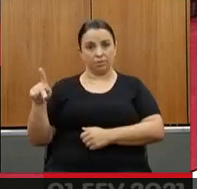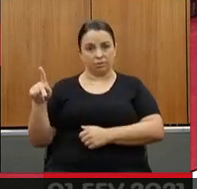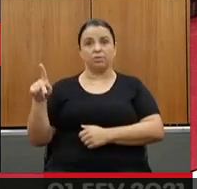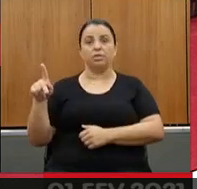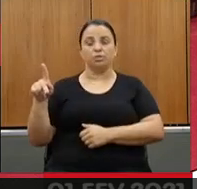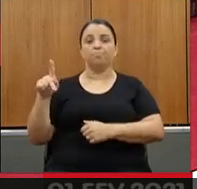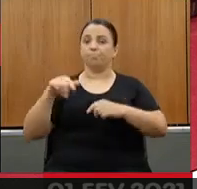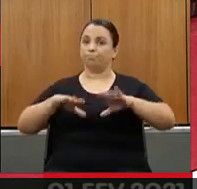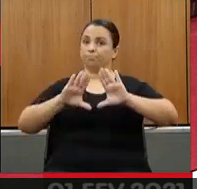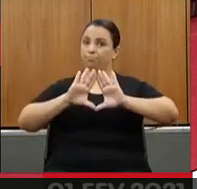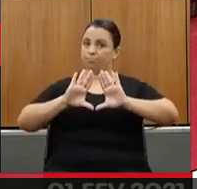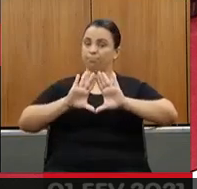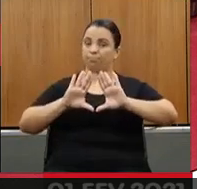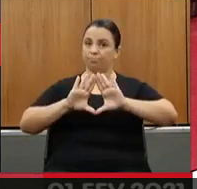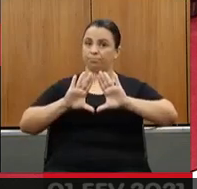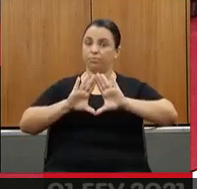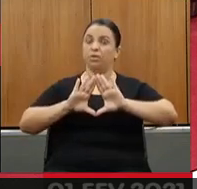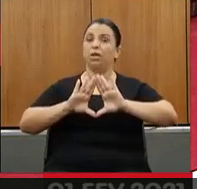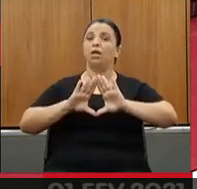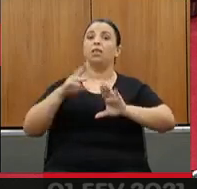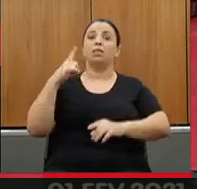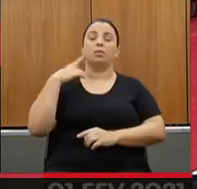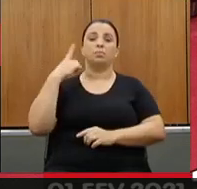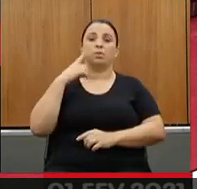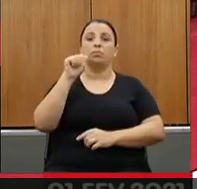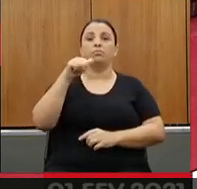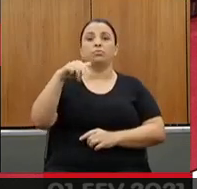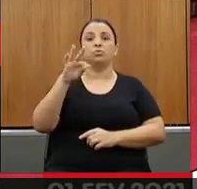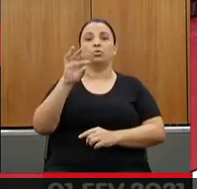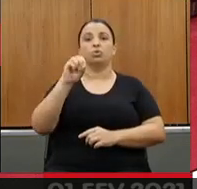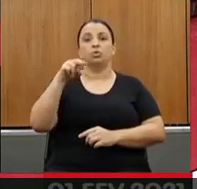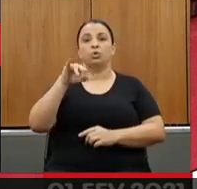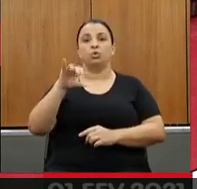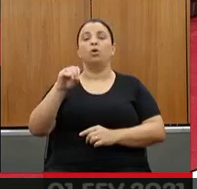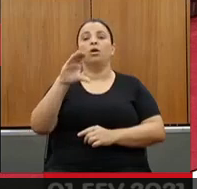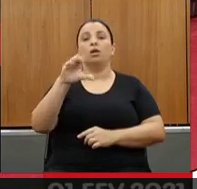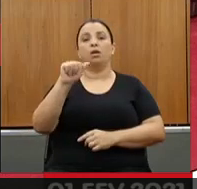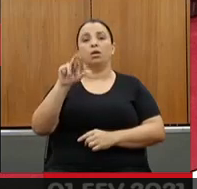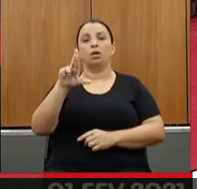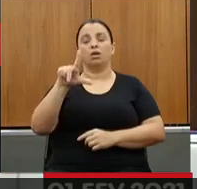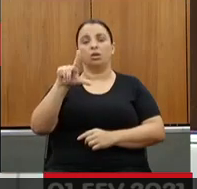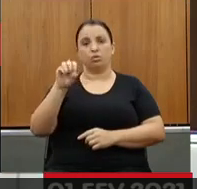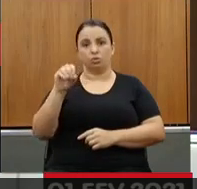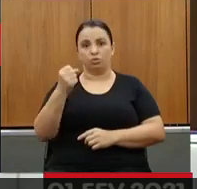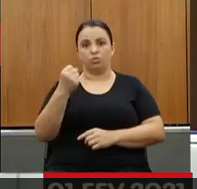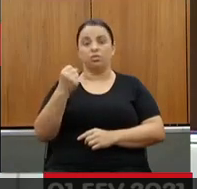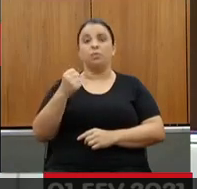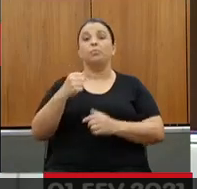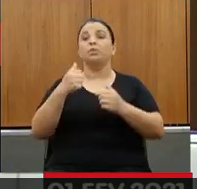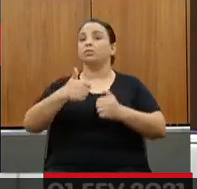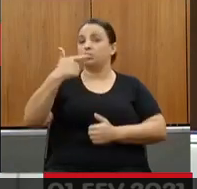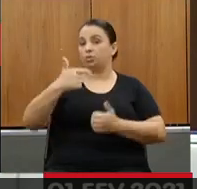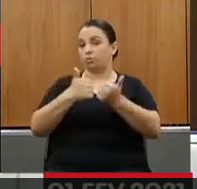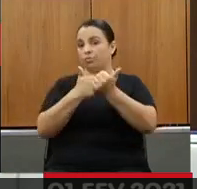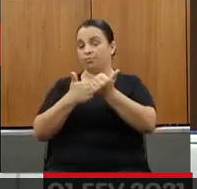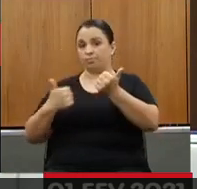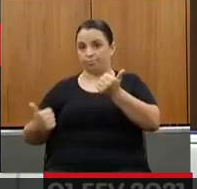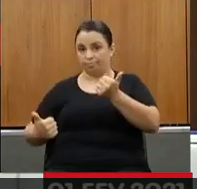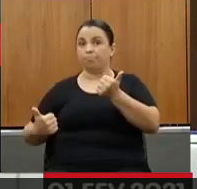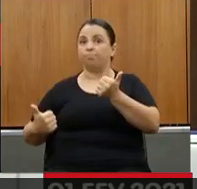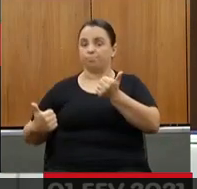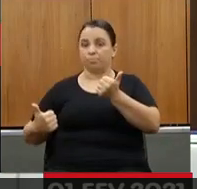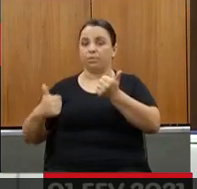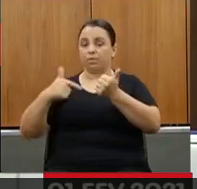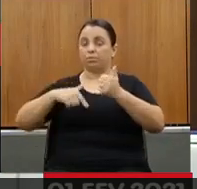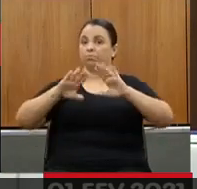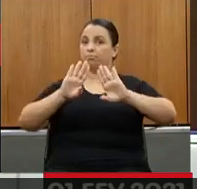Legislativa do Estado de Minas Gerais, deputado Antônio Carlos Arantes. Segundo vice-presidente eleito da Assembleia Legislativa